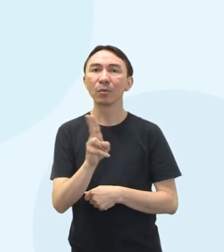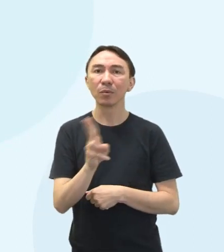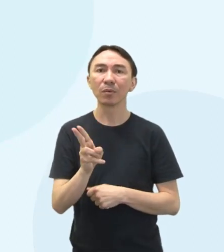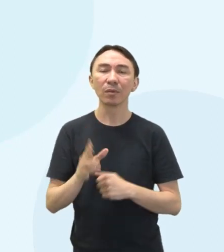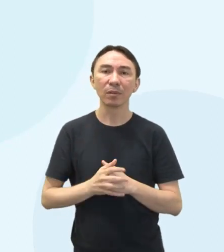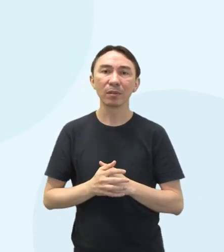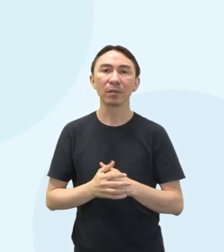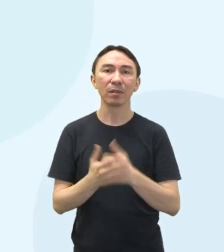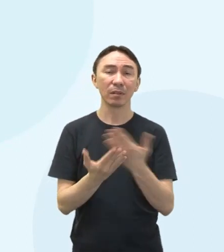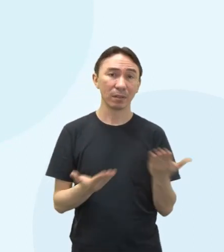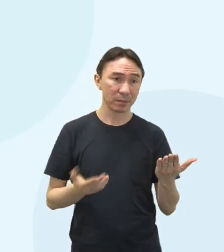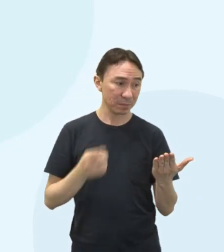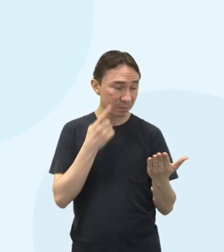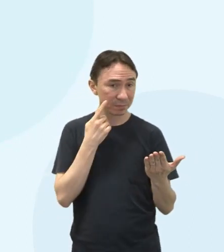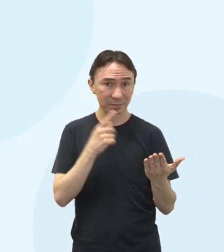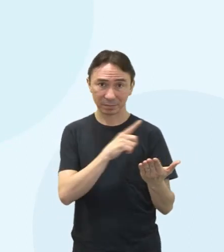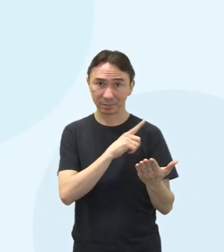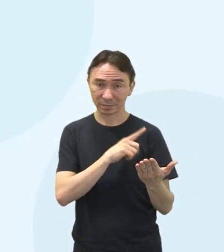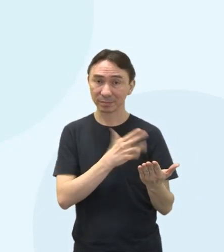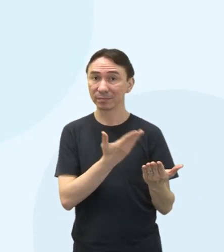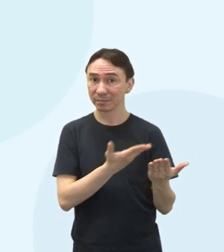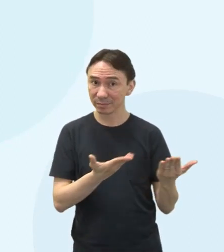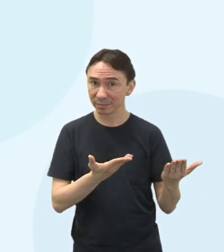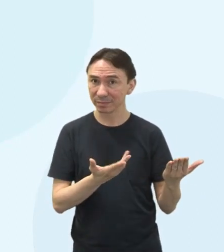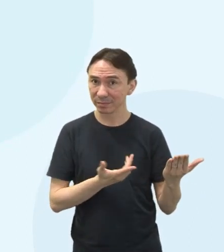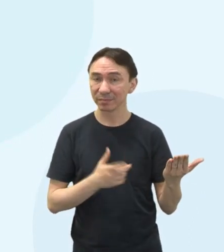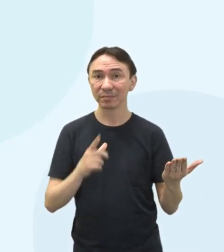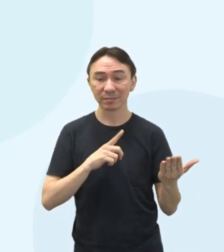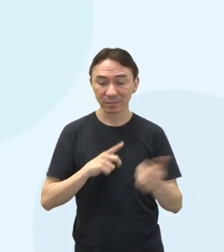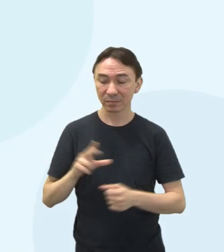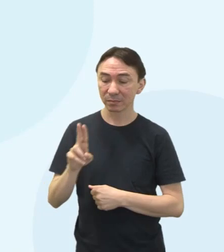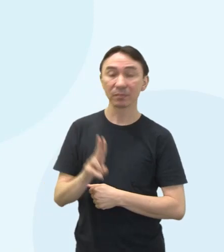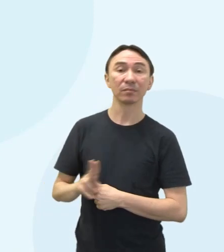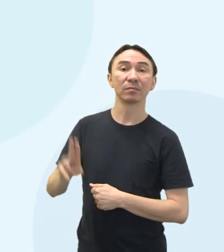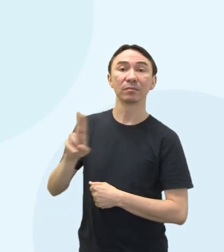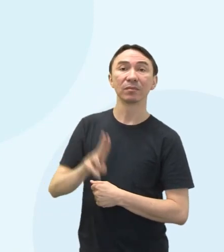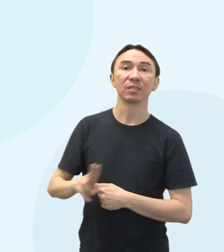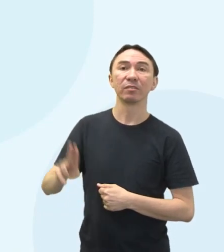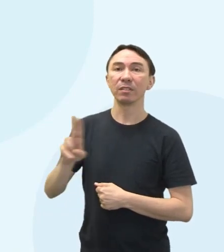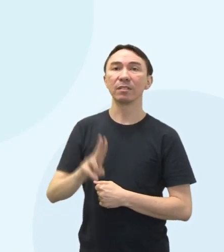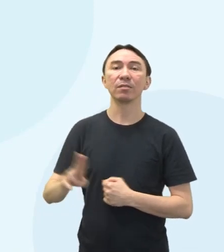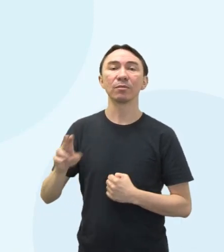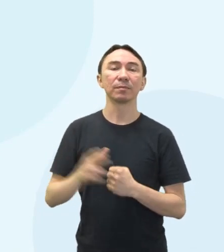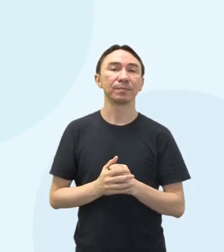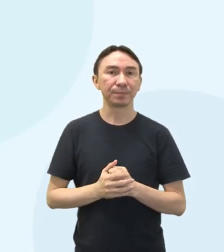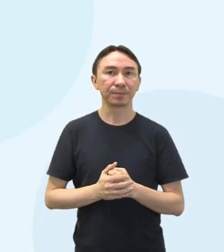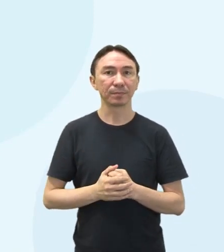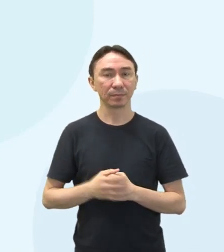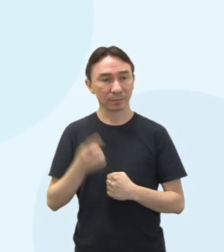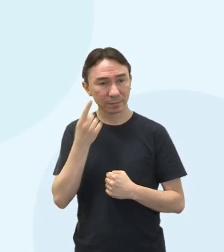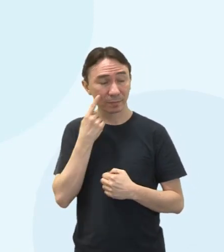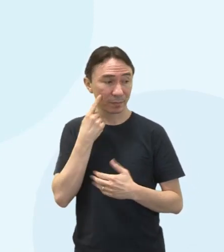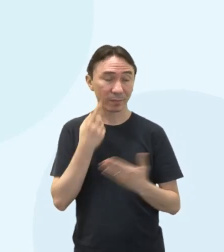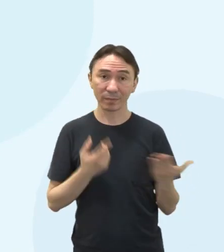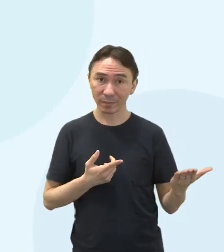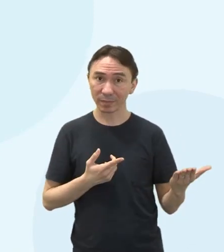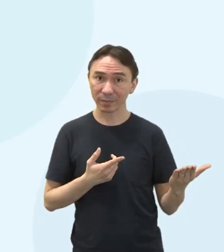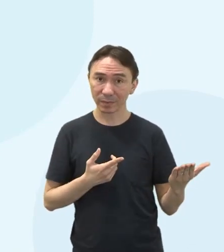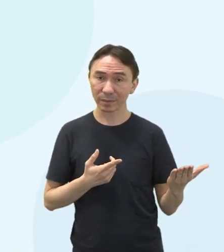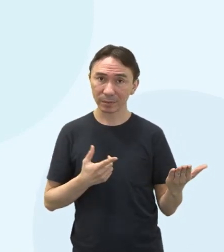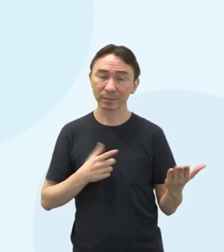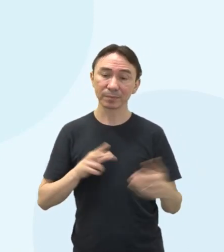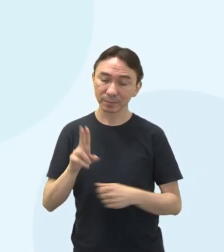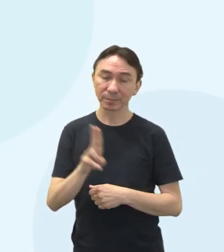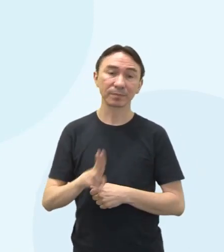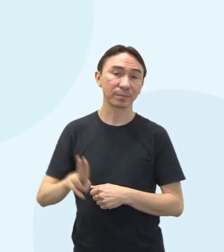com o objeto do cotidiano a uma utilização é uma sugestão diria é a utilizar o dominó